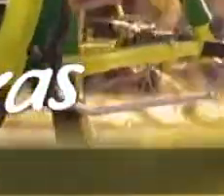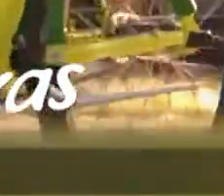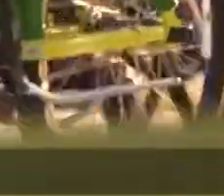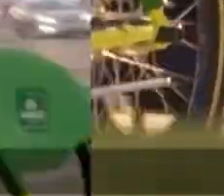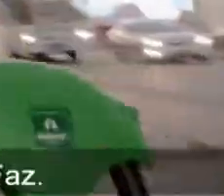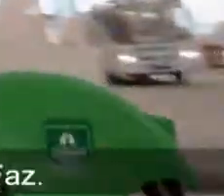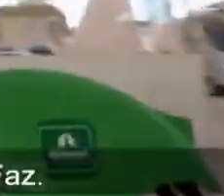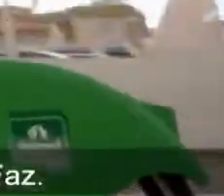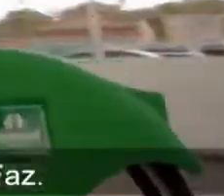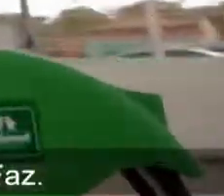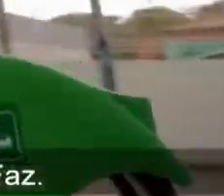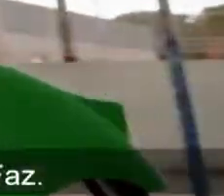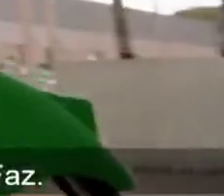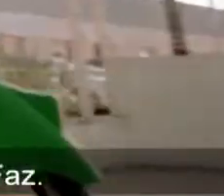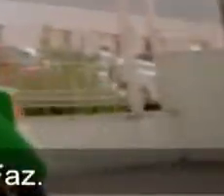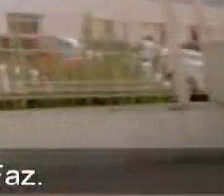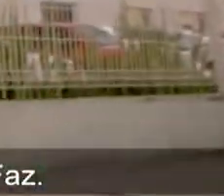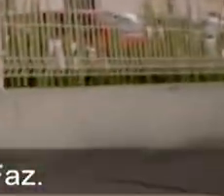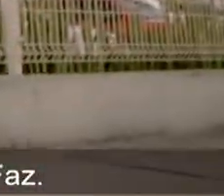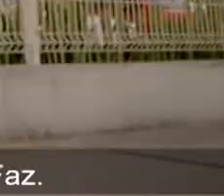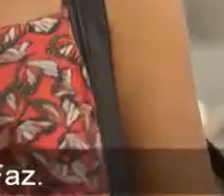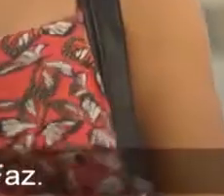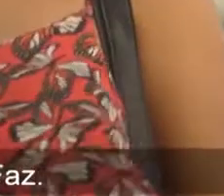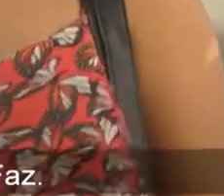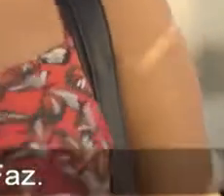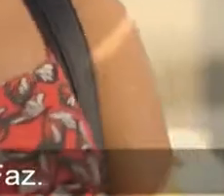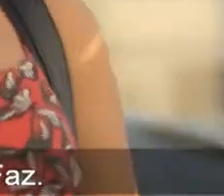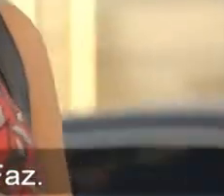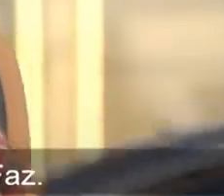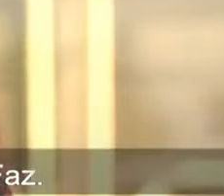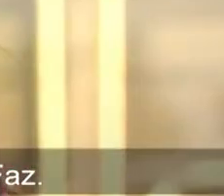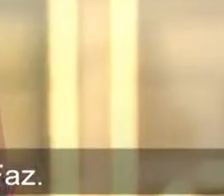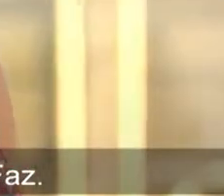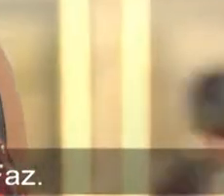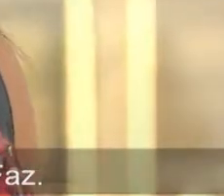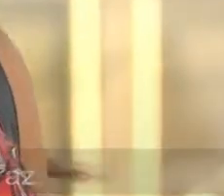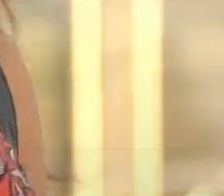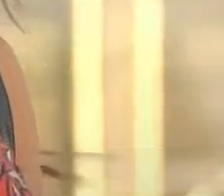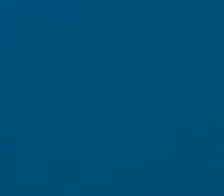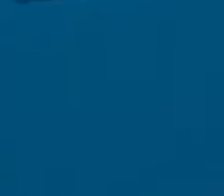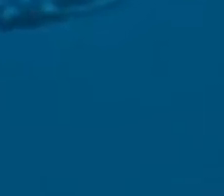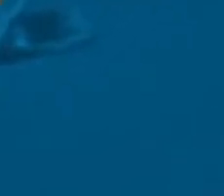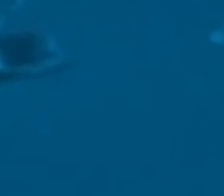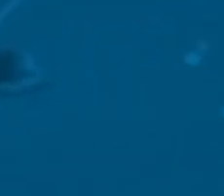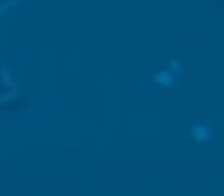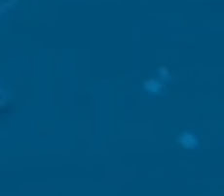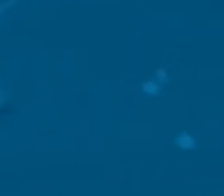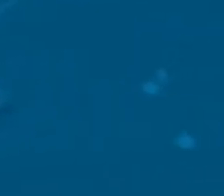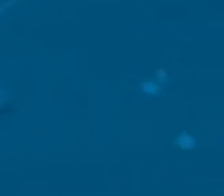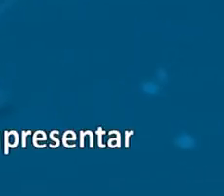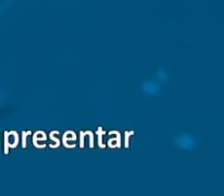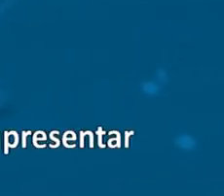Fortaleza. Prefeitura e você, uma Fortaleza melhor é a gente que faz.